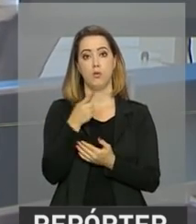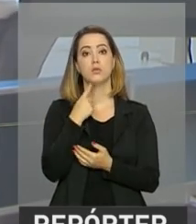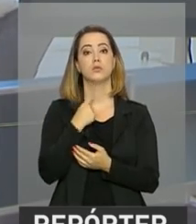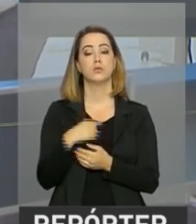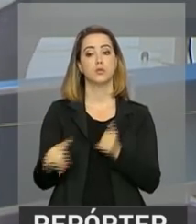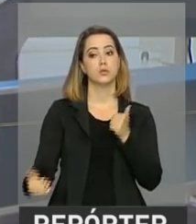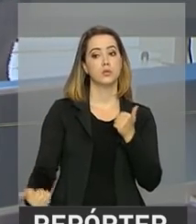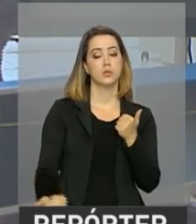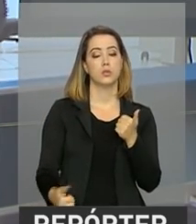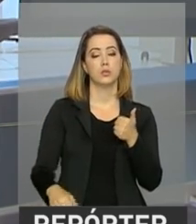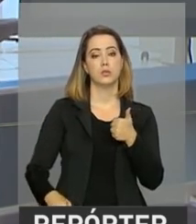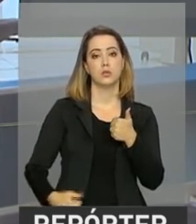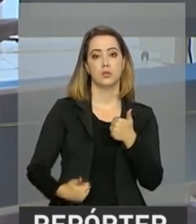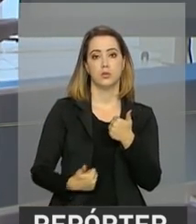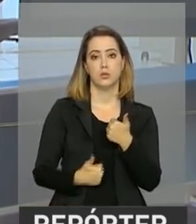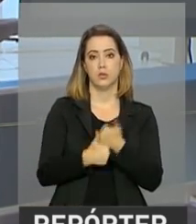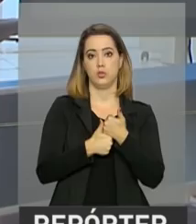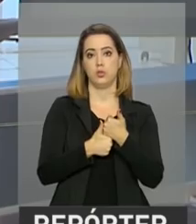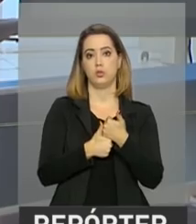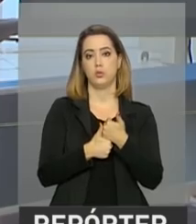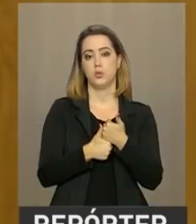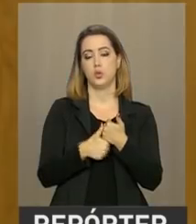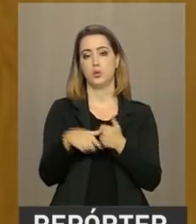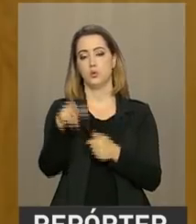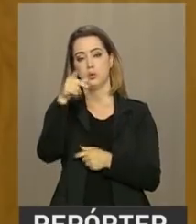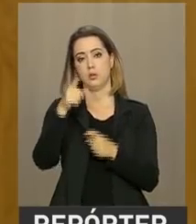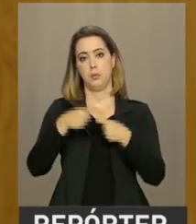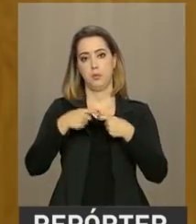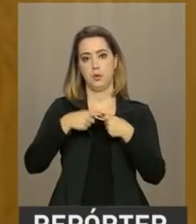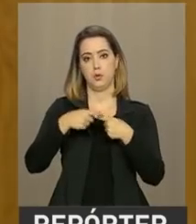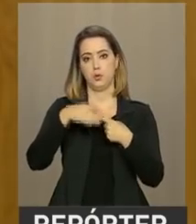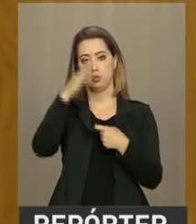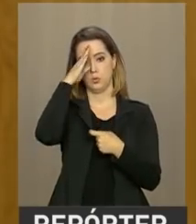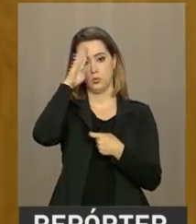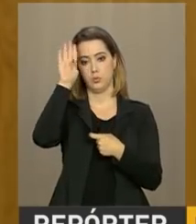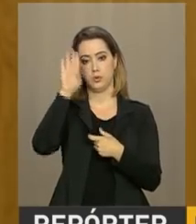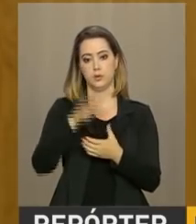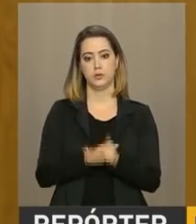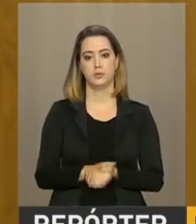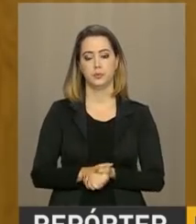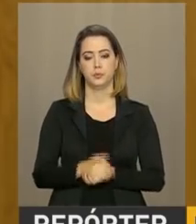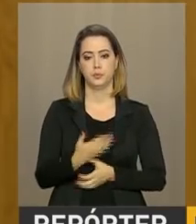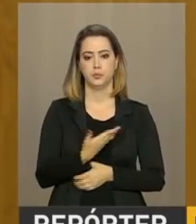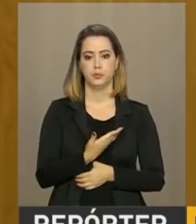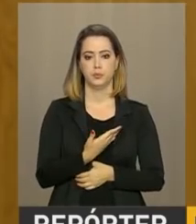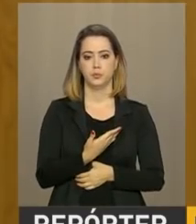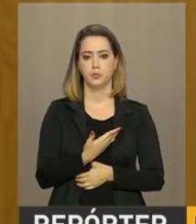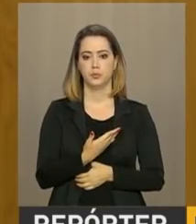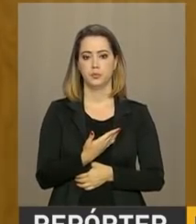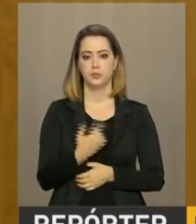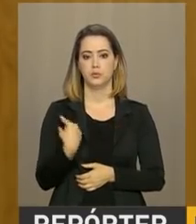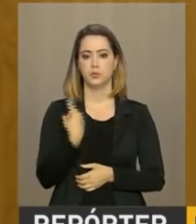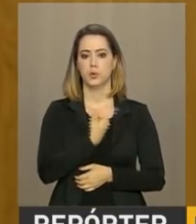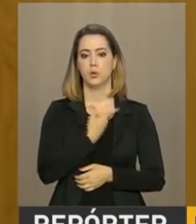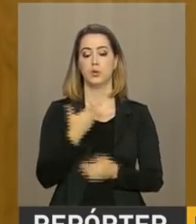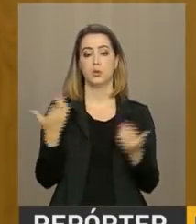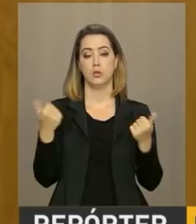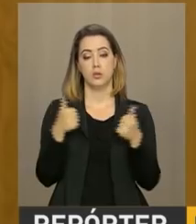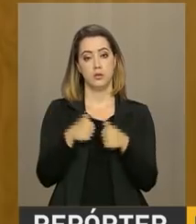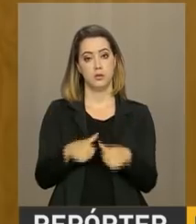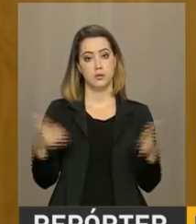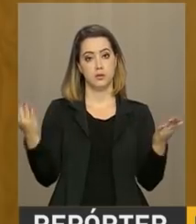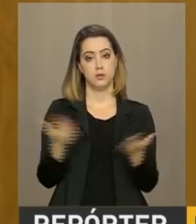vagas de profissionais que deixaram o programa nós estamos fazendo reposição de médicos completaram três